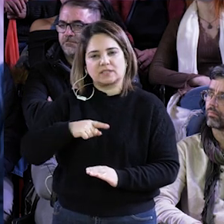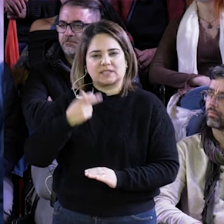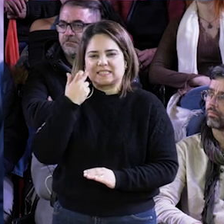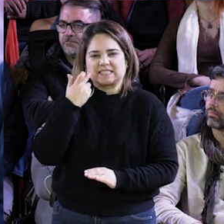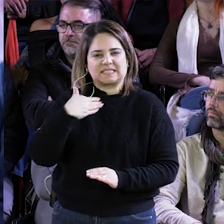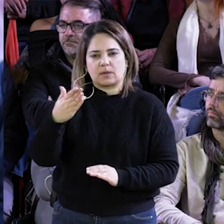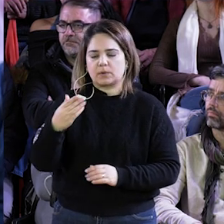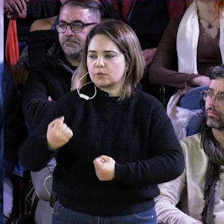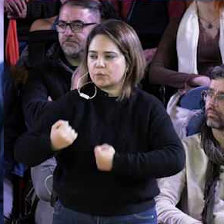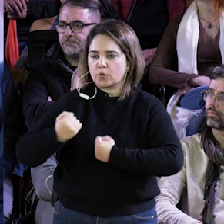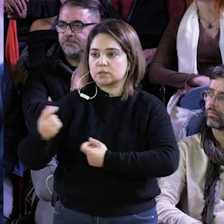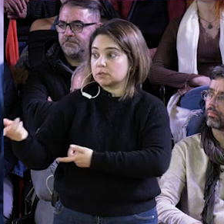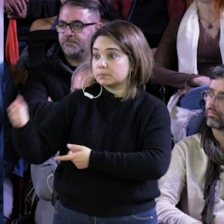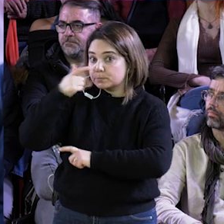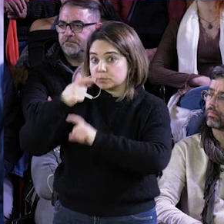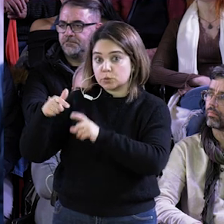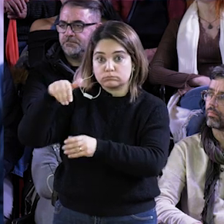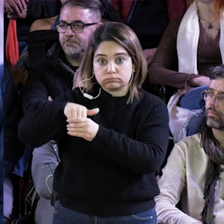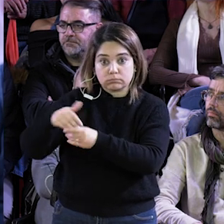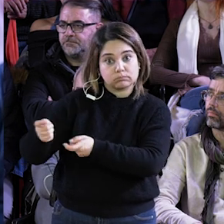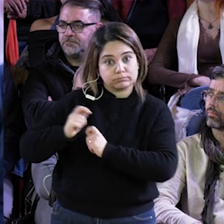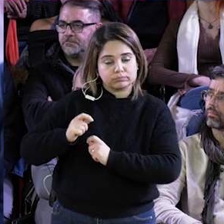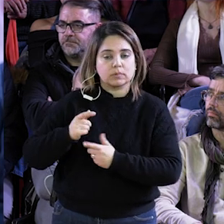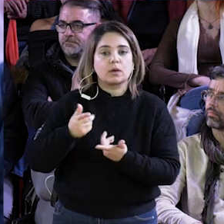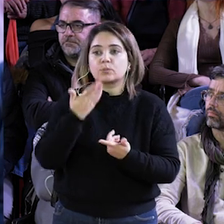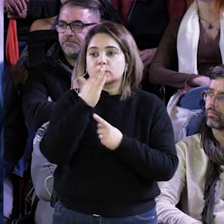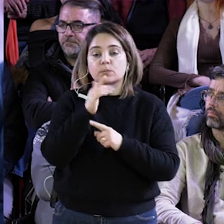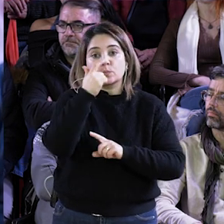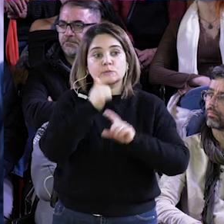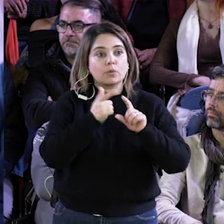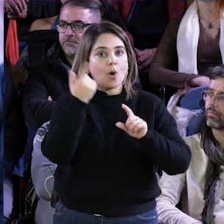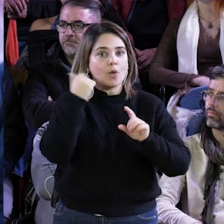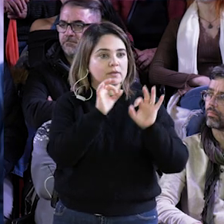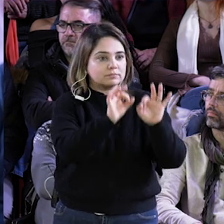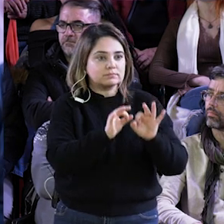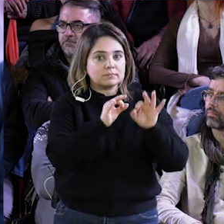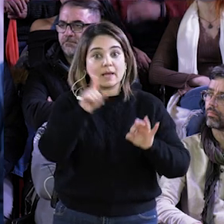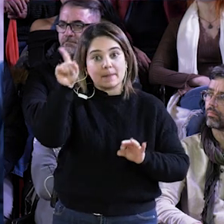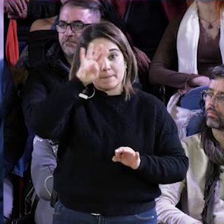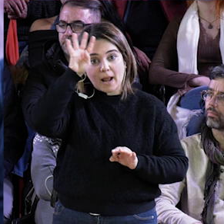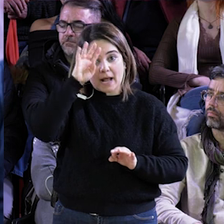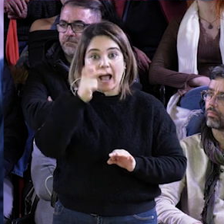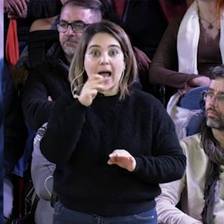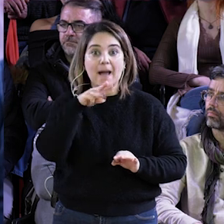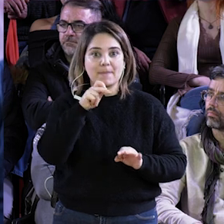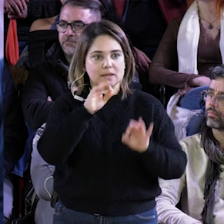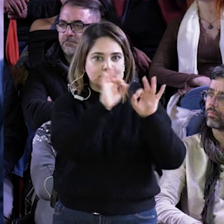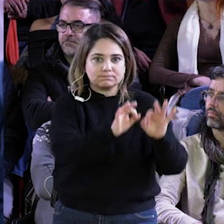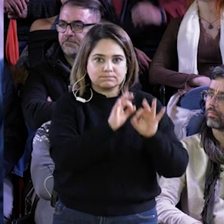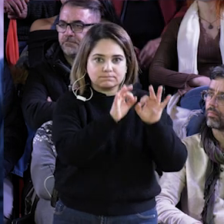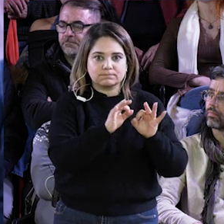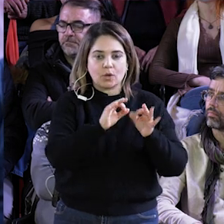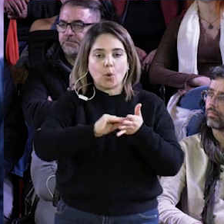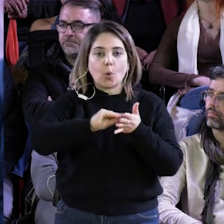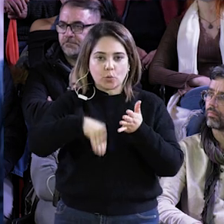a força que nos deram. Para que as amas, como aquelas com quem ontem estivemos em Braga, tivessem contrato em vez do